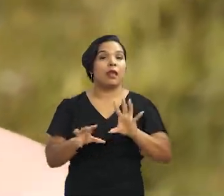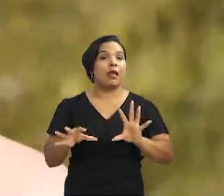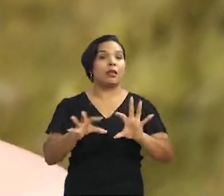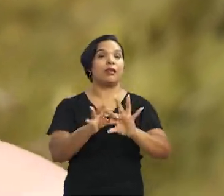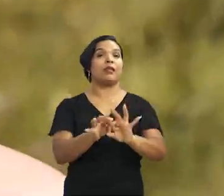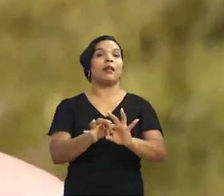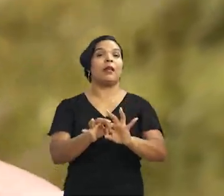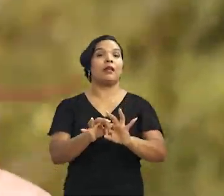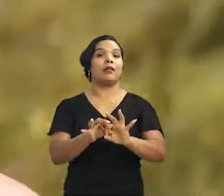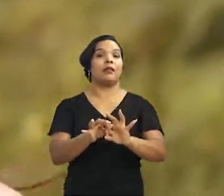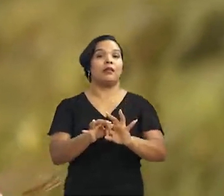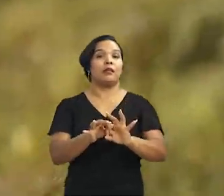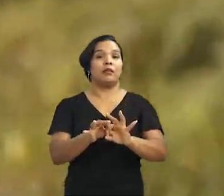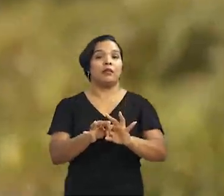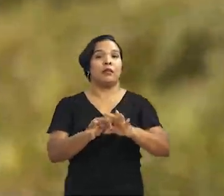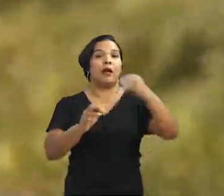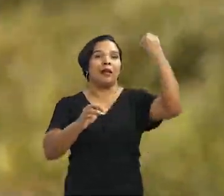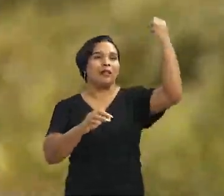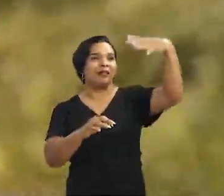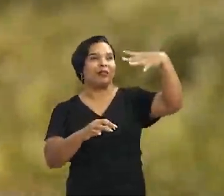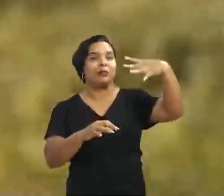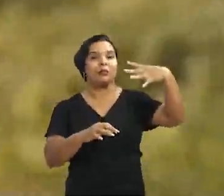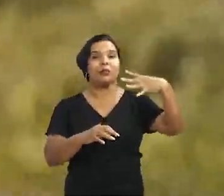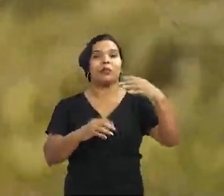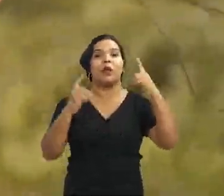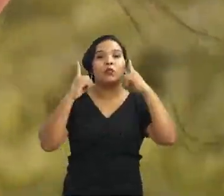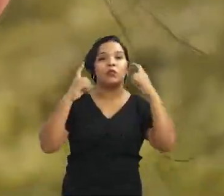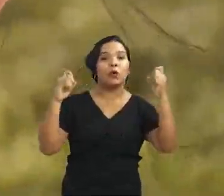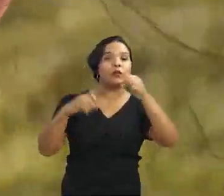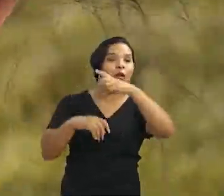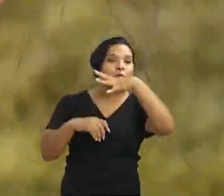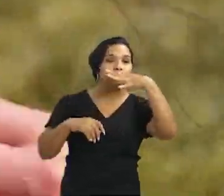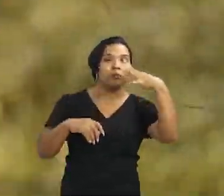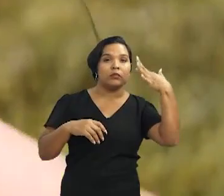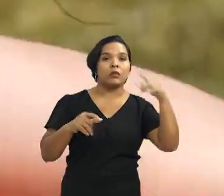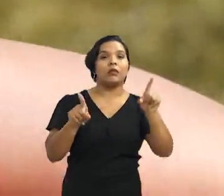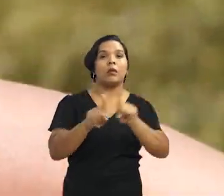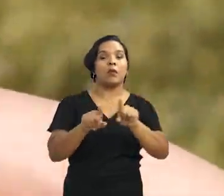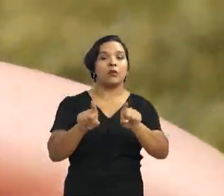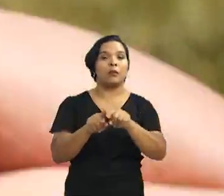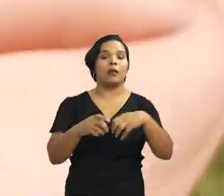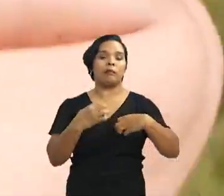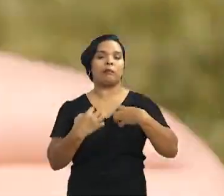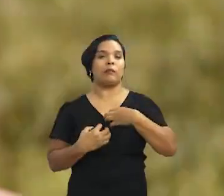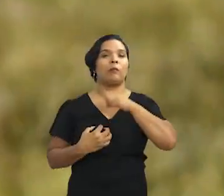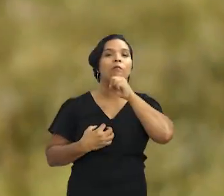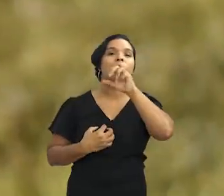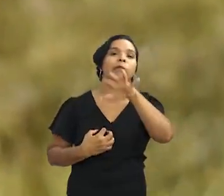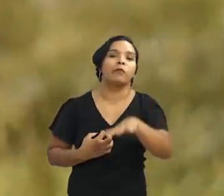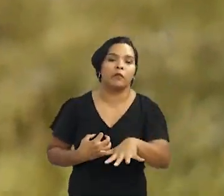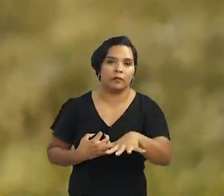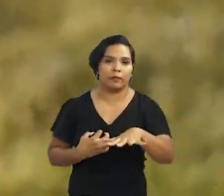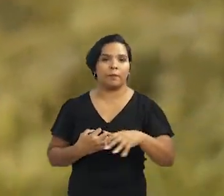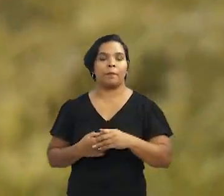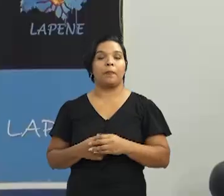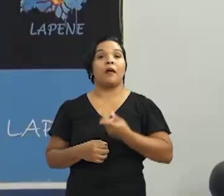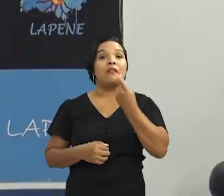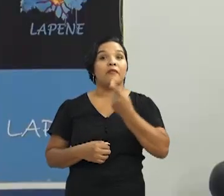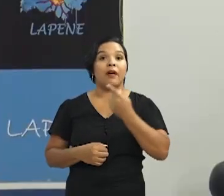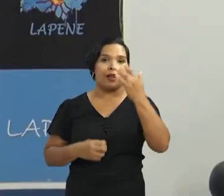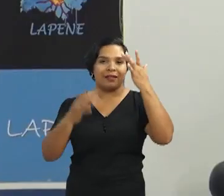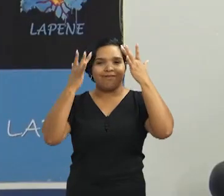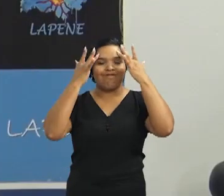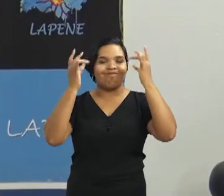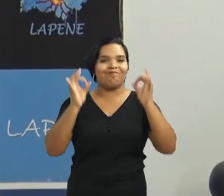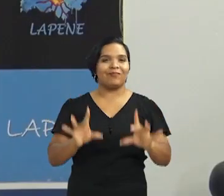alguns sintomas associados, como a intolerância às luzes, sons e cheiros, e ainda pode apresentar náuseas e vômitos.